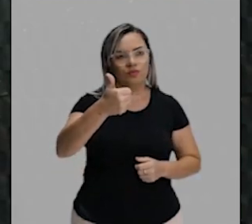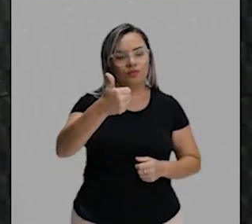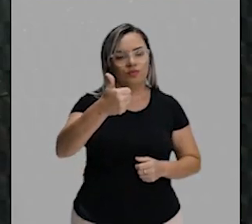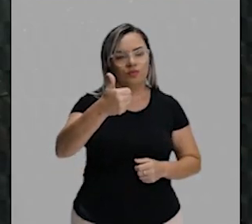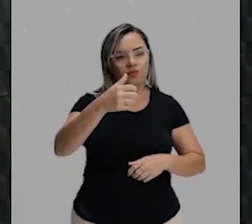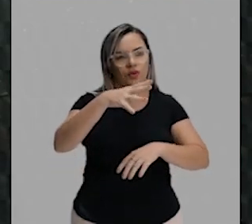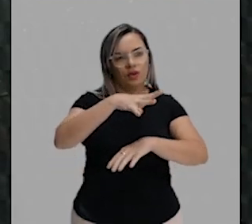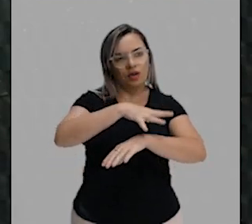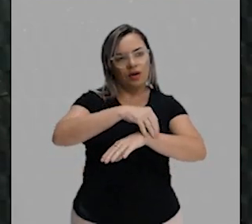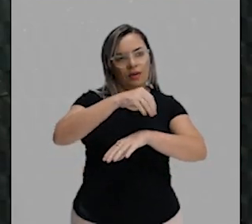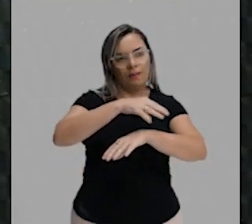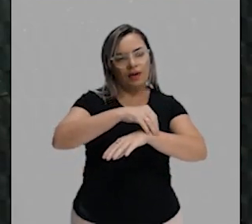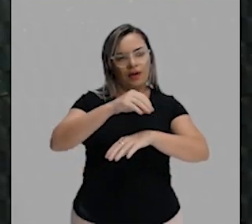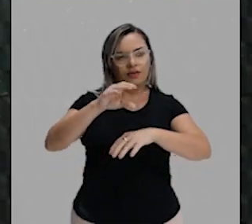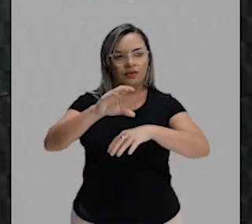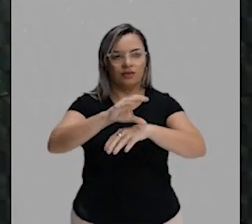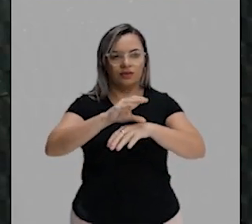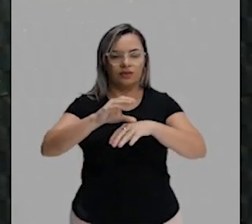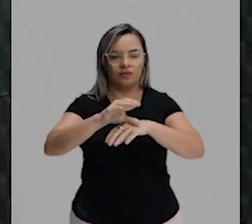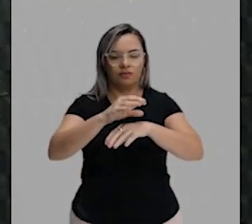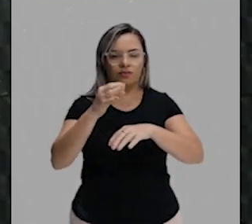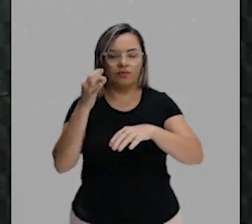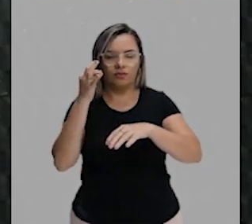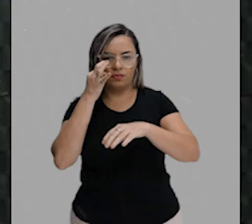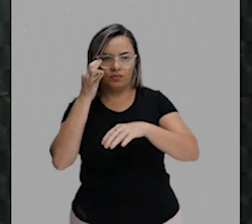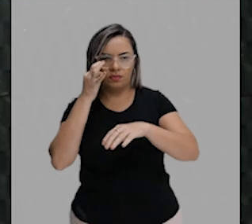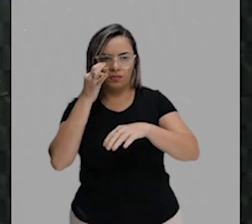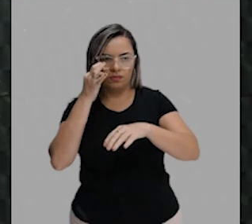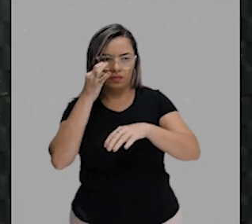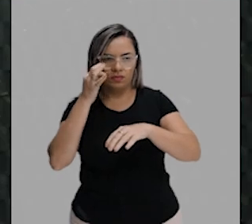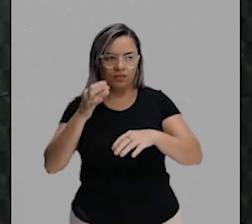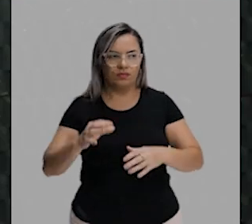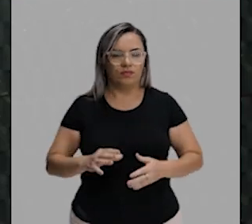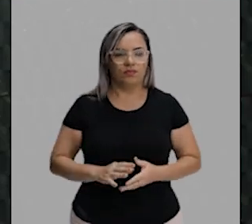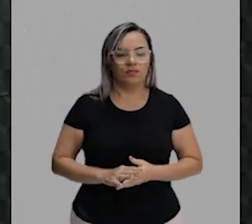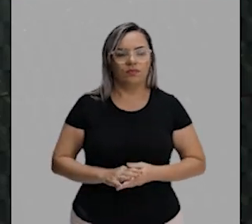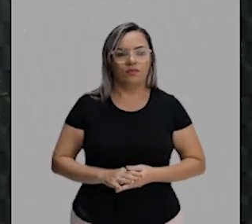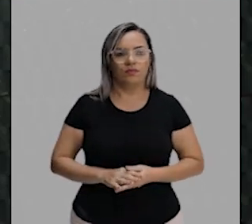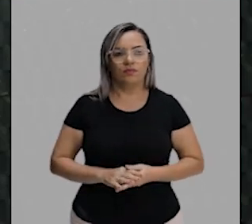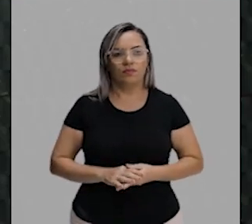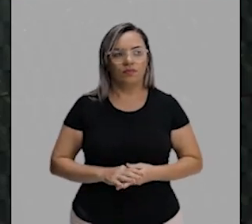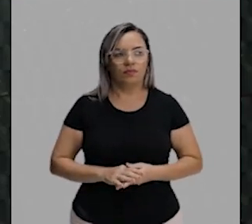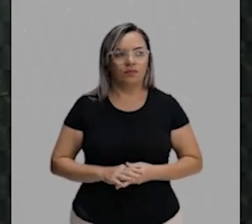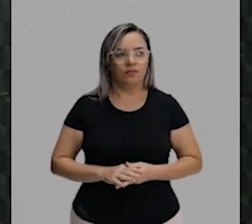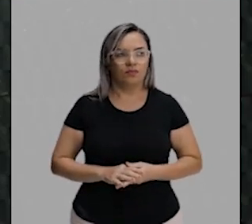pelagem cinza. Então, esse 1 aqui será, vou colocar mais para cá.